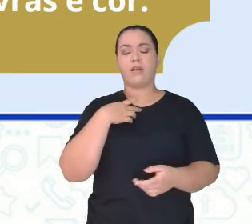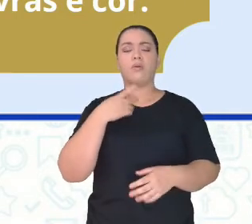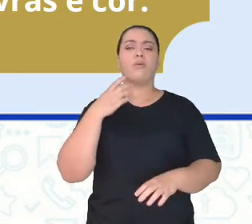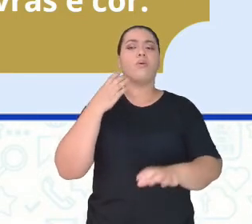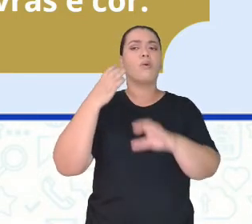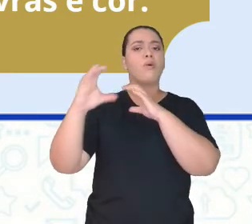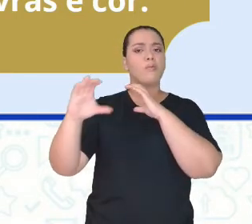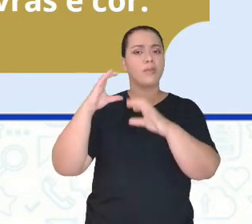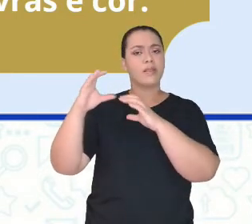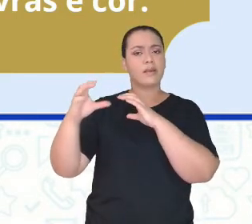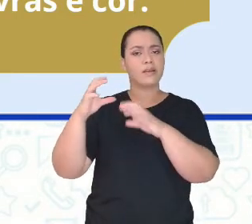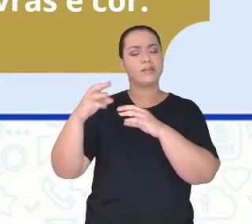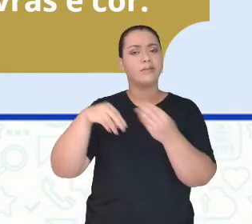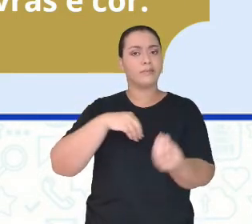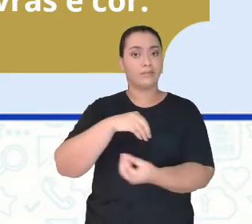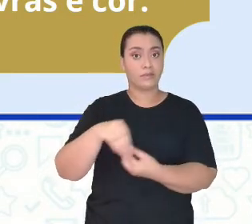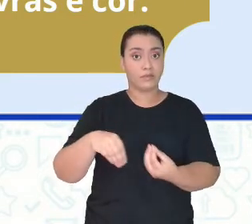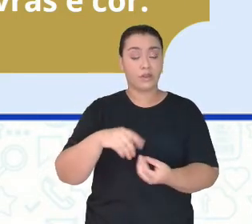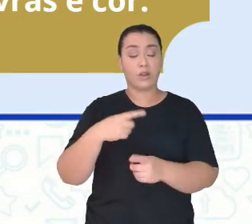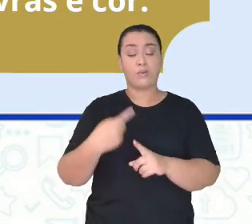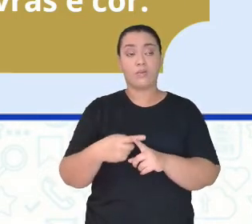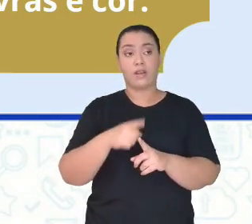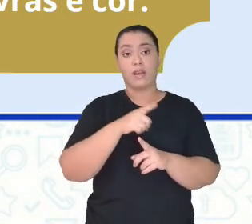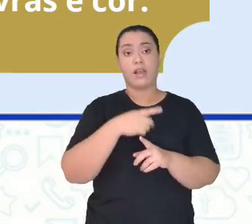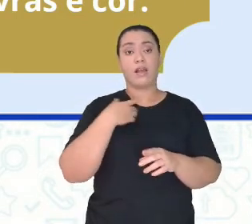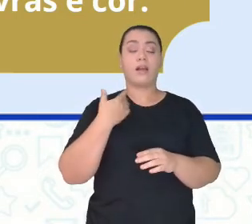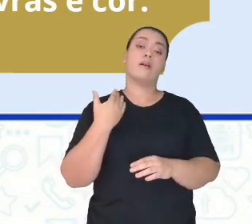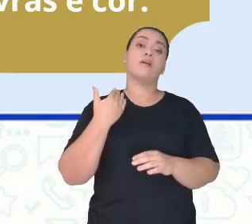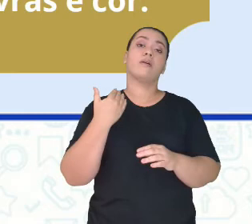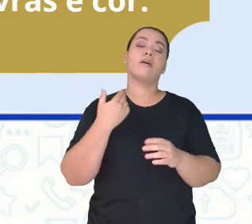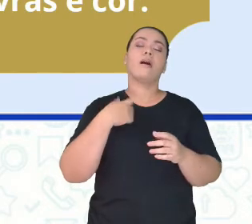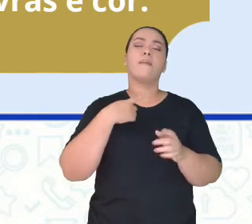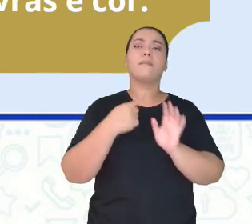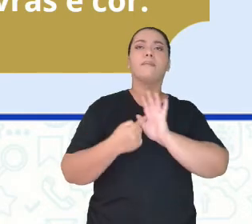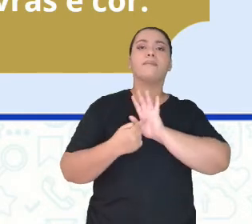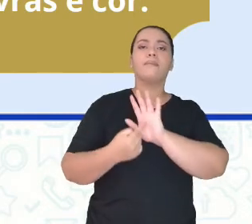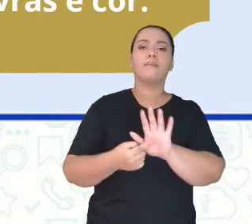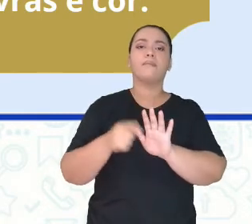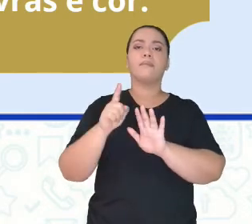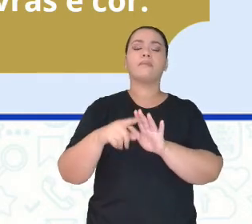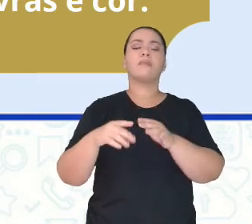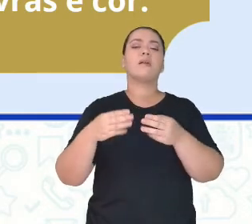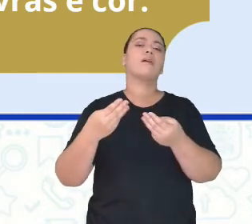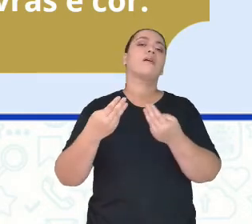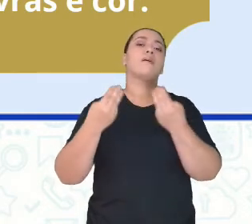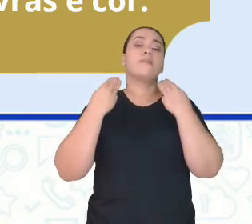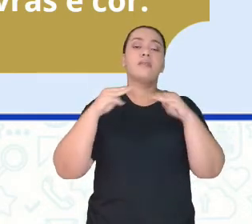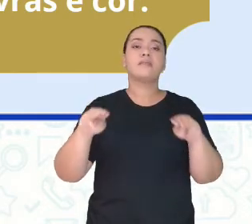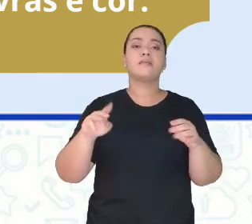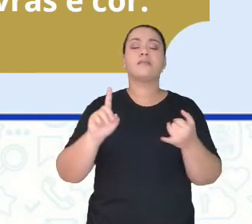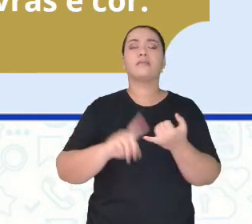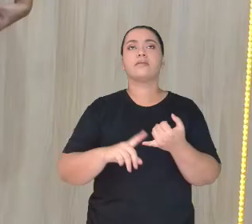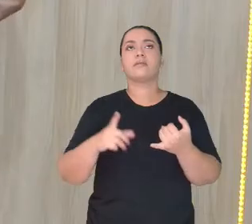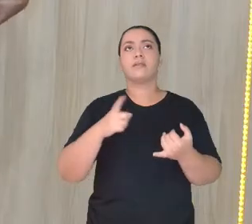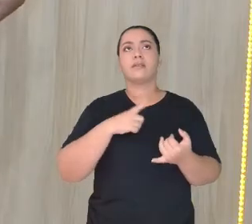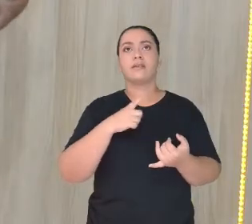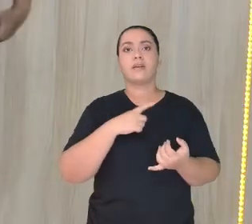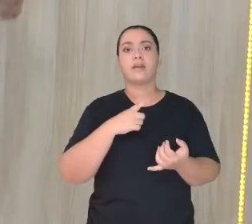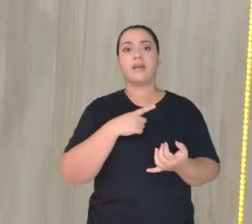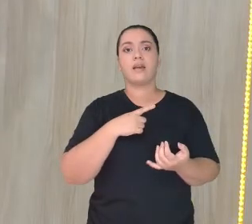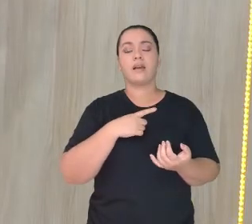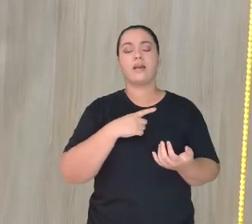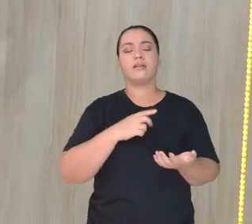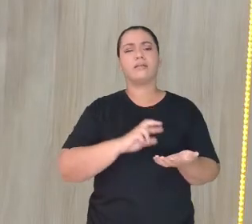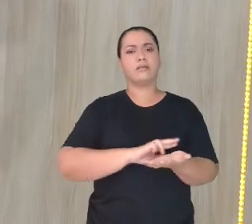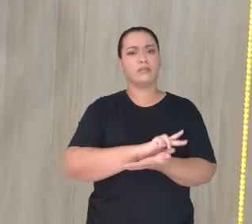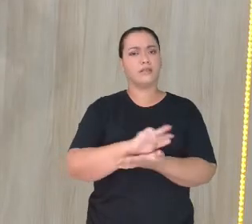Mista por quê? Porque comunica uma mensagem por meio de palavras, imagens, palavras e cor. A gente pode dizer que é um gênero